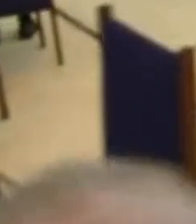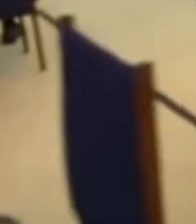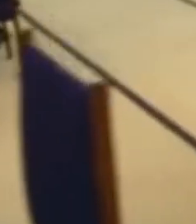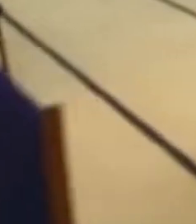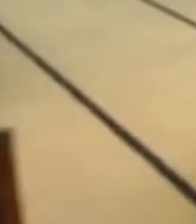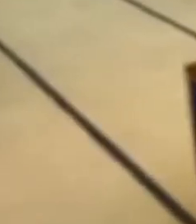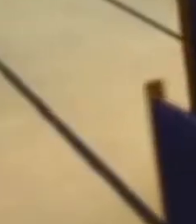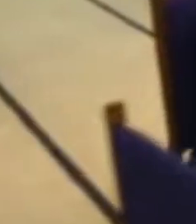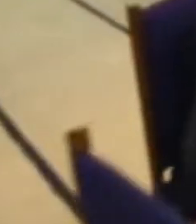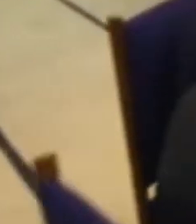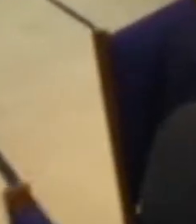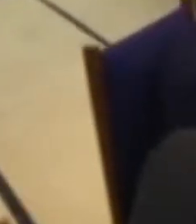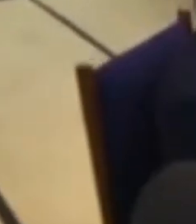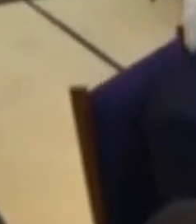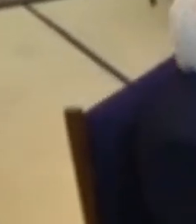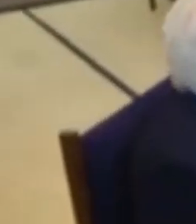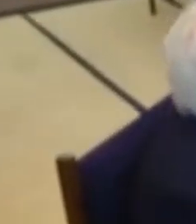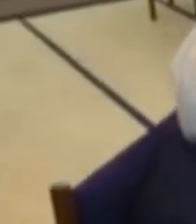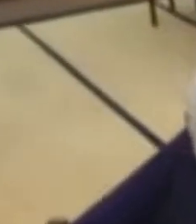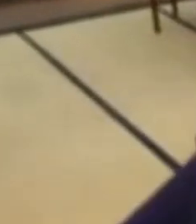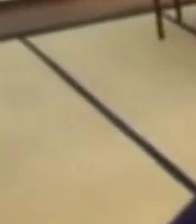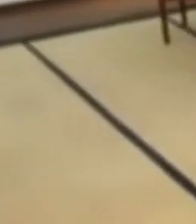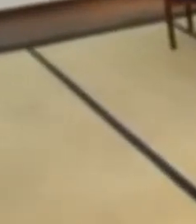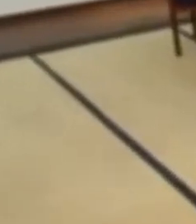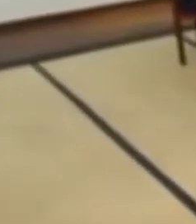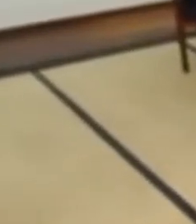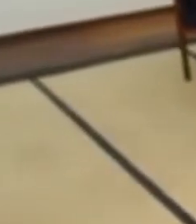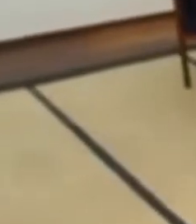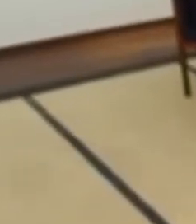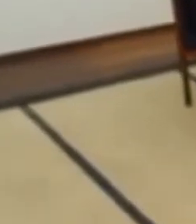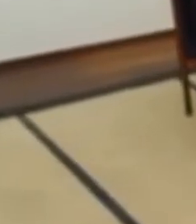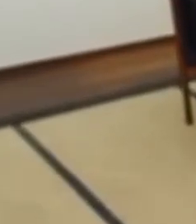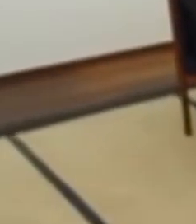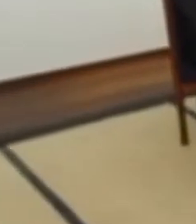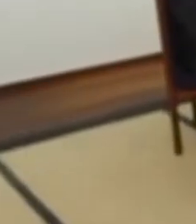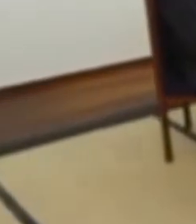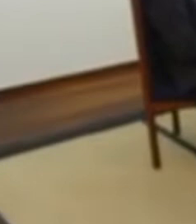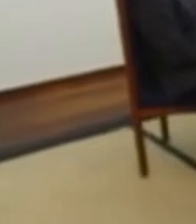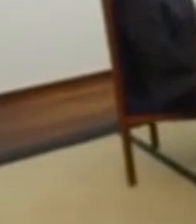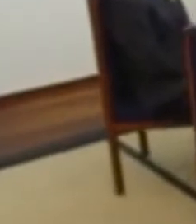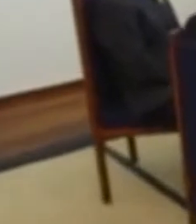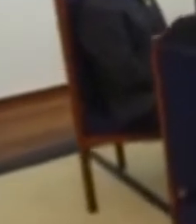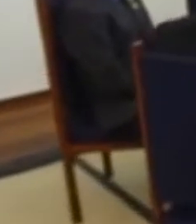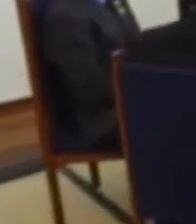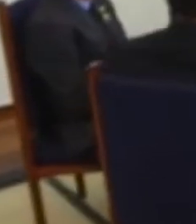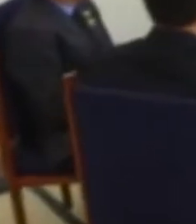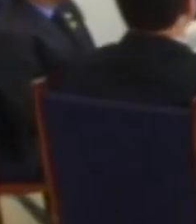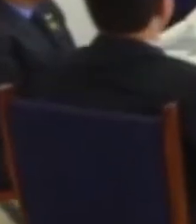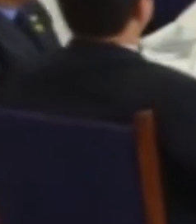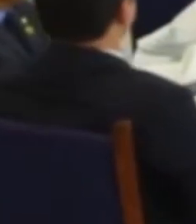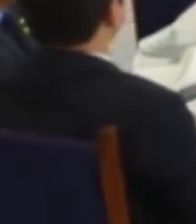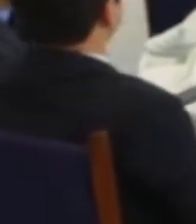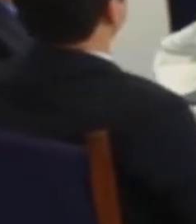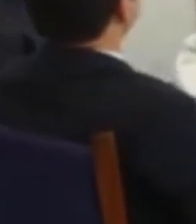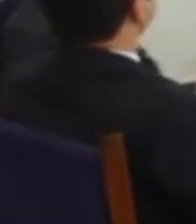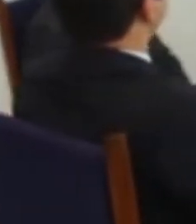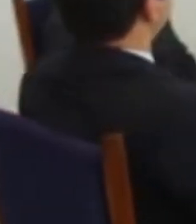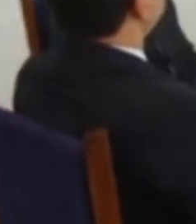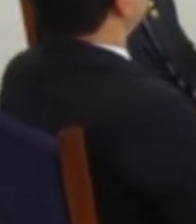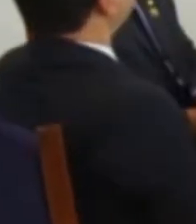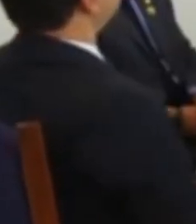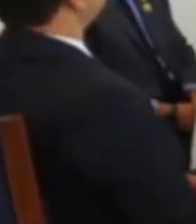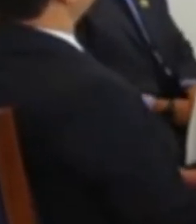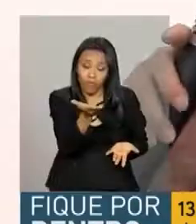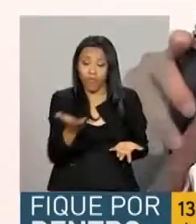presidente ainda insistiu na necessidade de aprovar a reforma da previdência e declarou que a população compreende as medidas adotadas